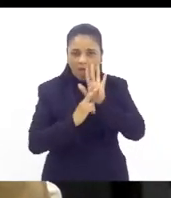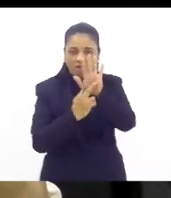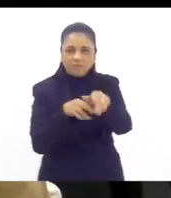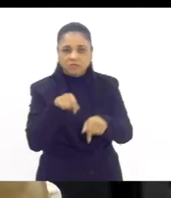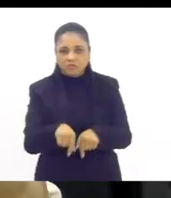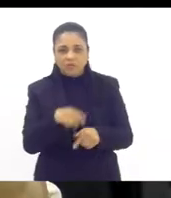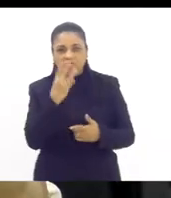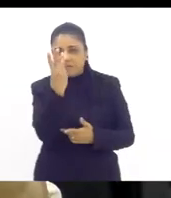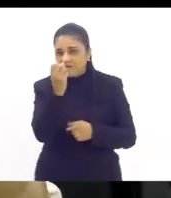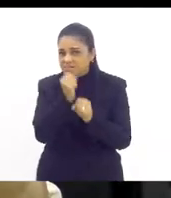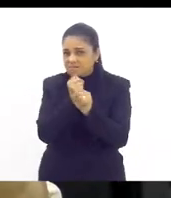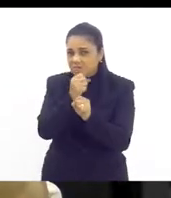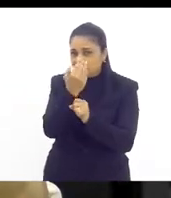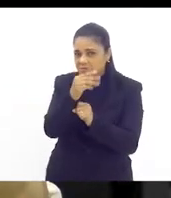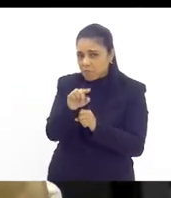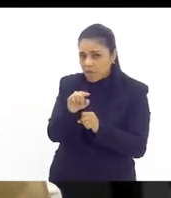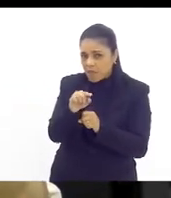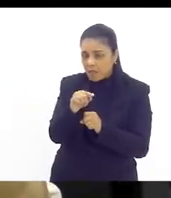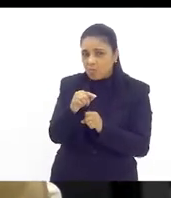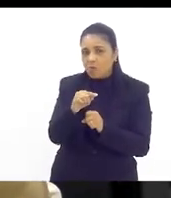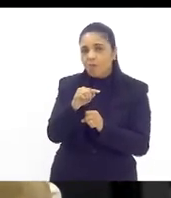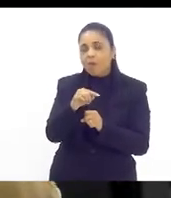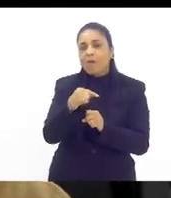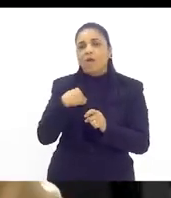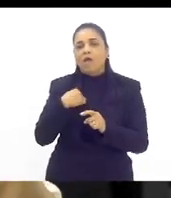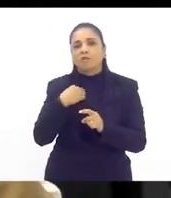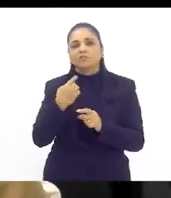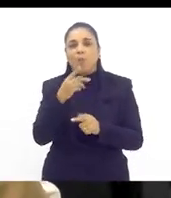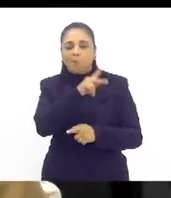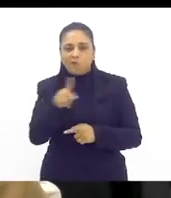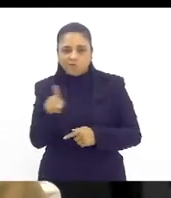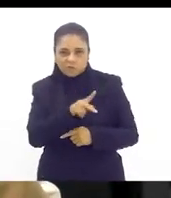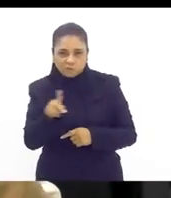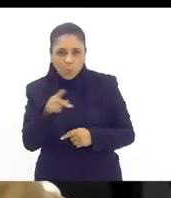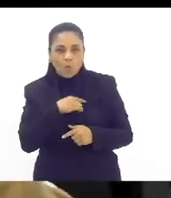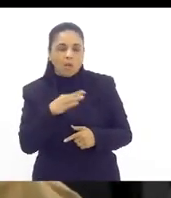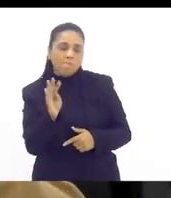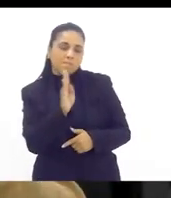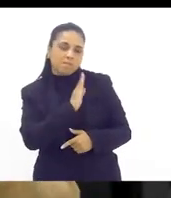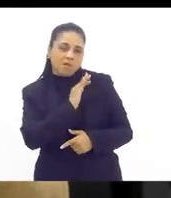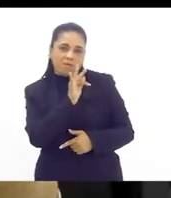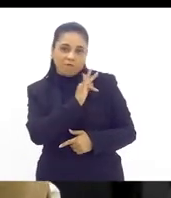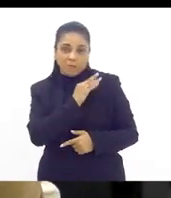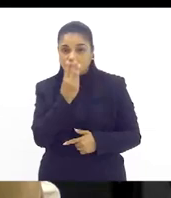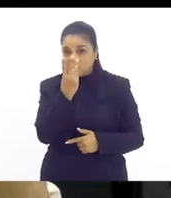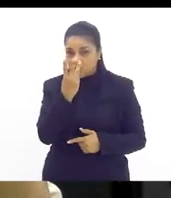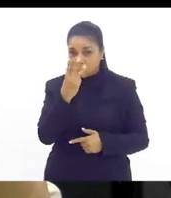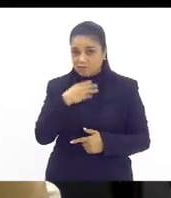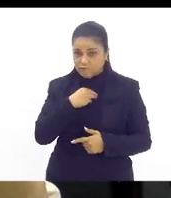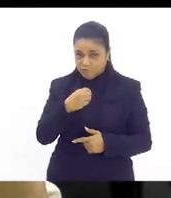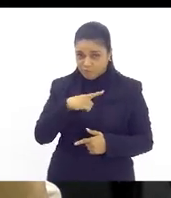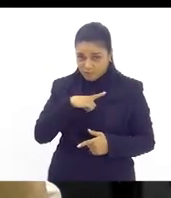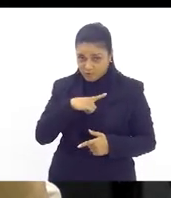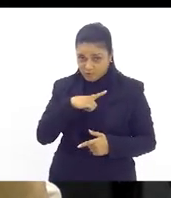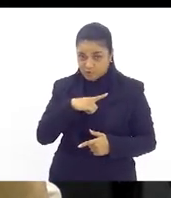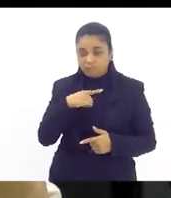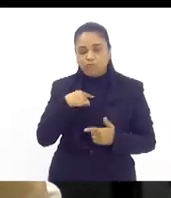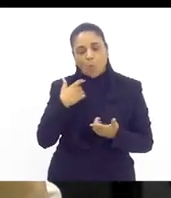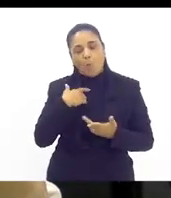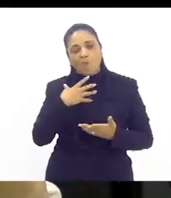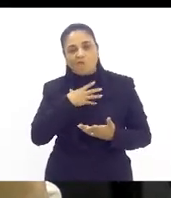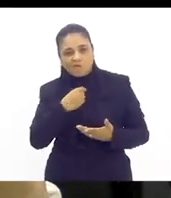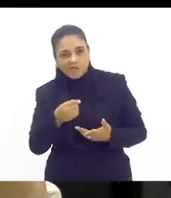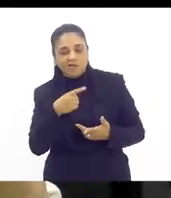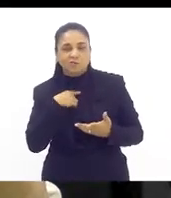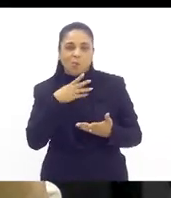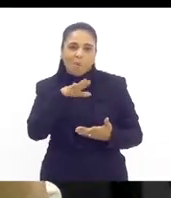há três anos e meio Sou professora sou da Baixada Fluminense sou mãe de três crianças lindas sou filha sua esposa